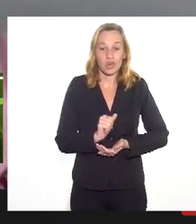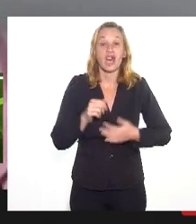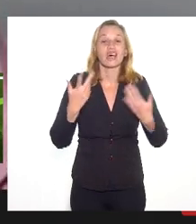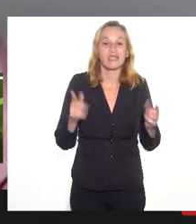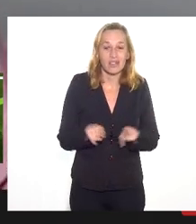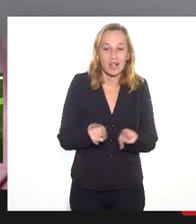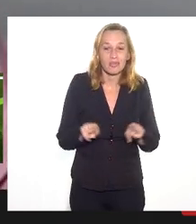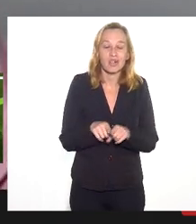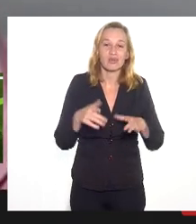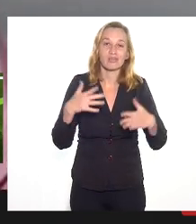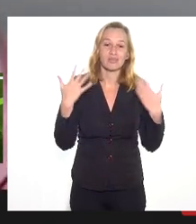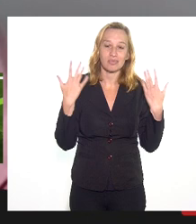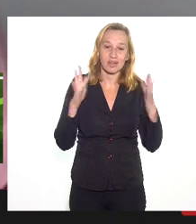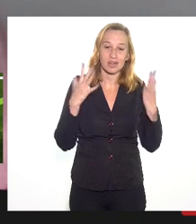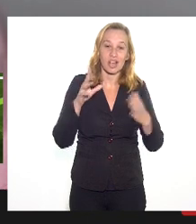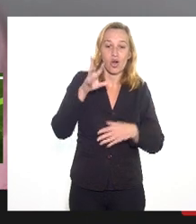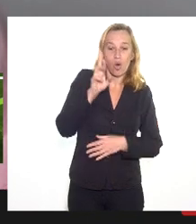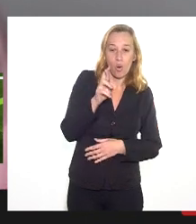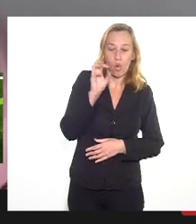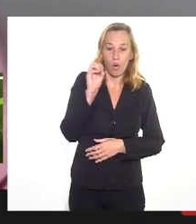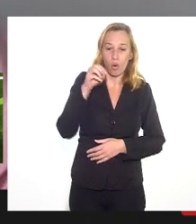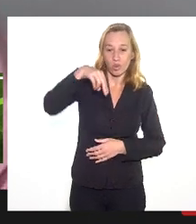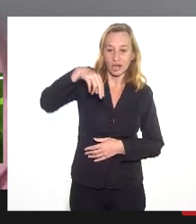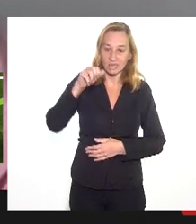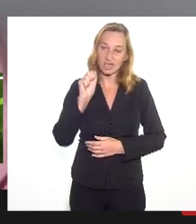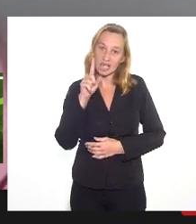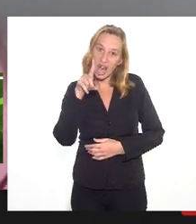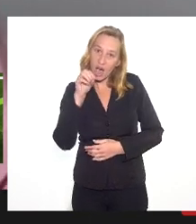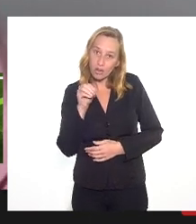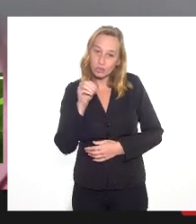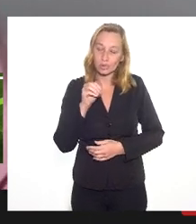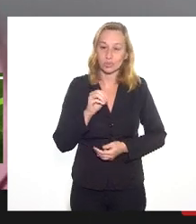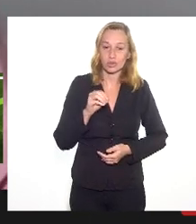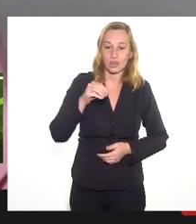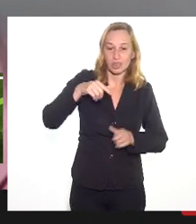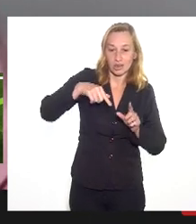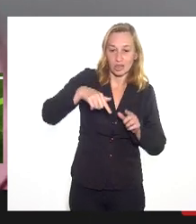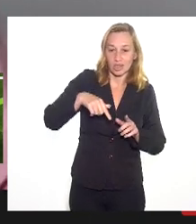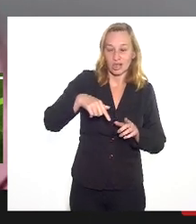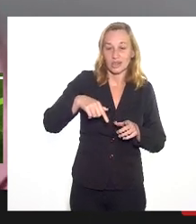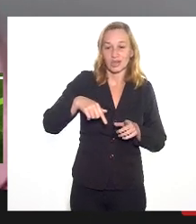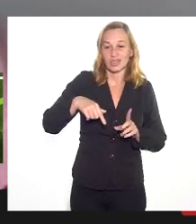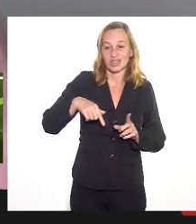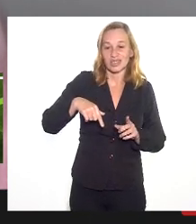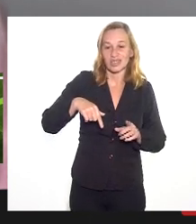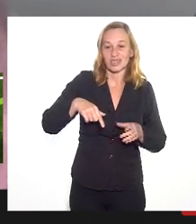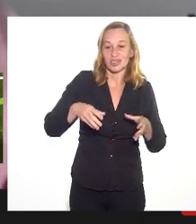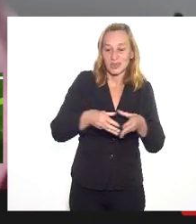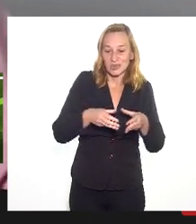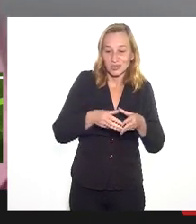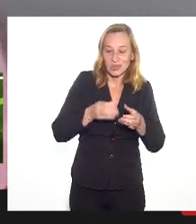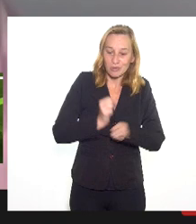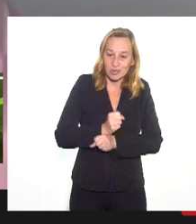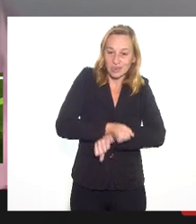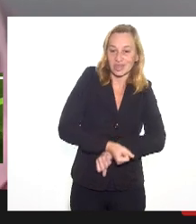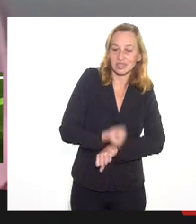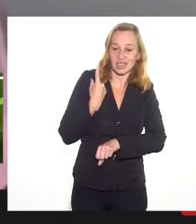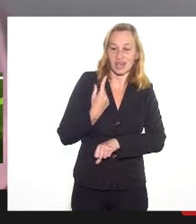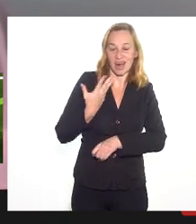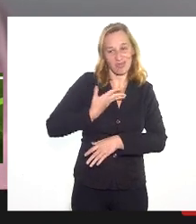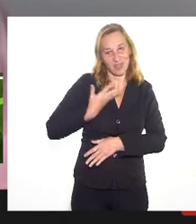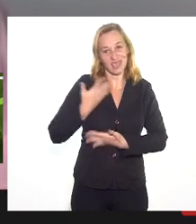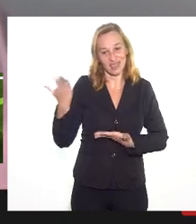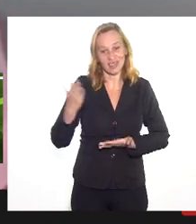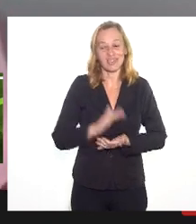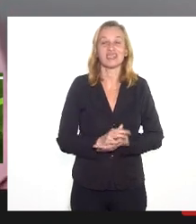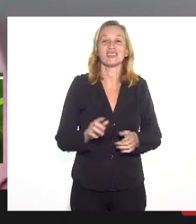saudação aqui muito especial para o Ronaldo Santos, Ronaldo Quilombola, meu querido companheiro, querido amigo, e lembrar com alegria, não é